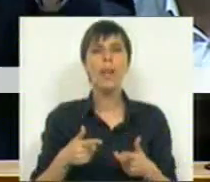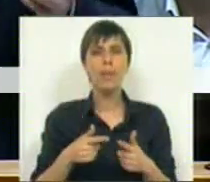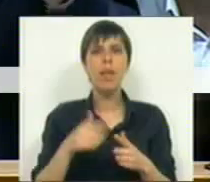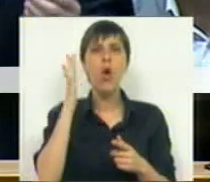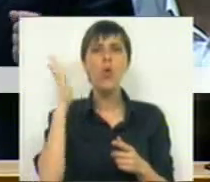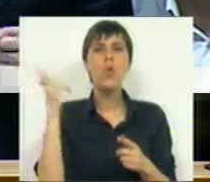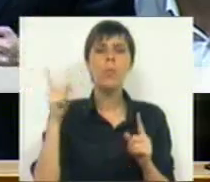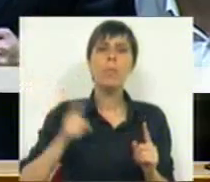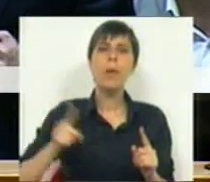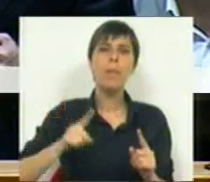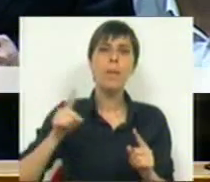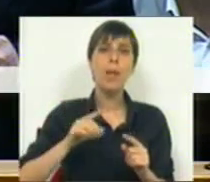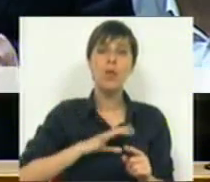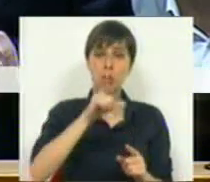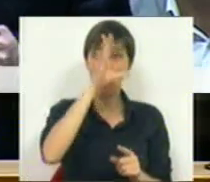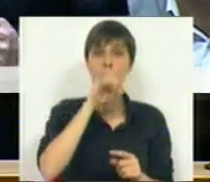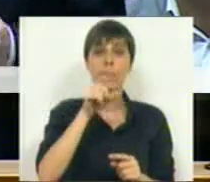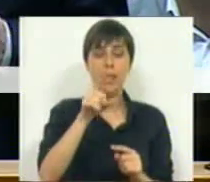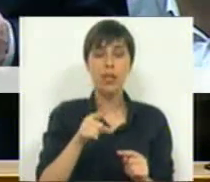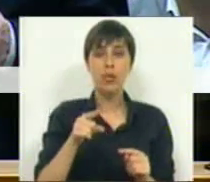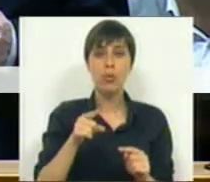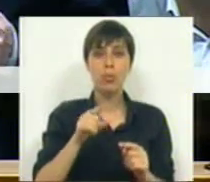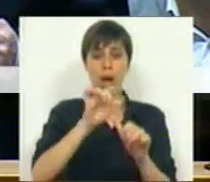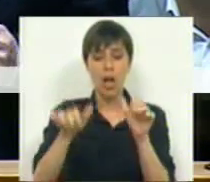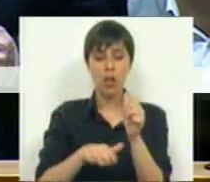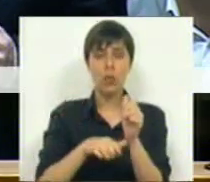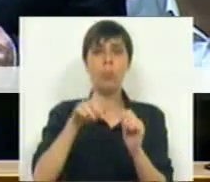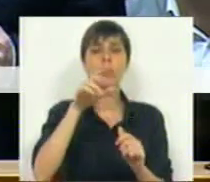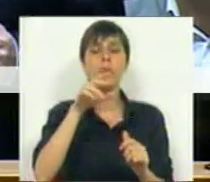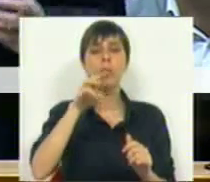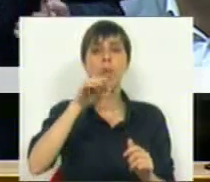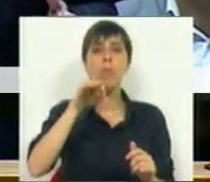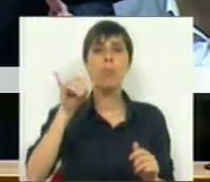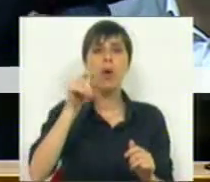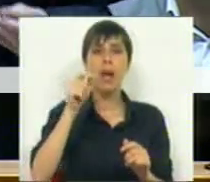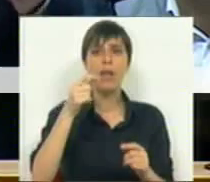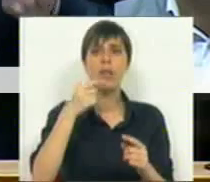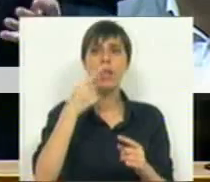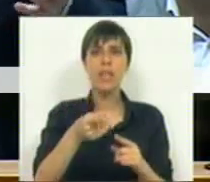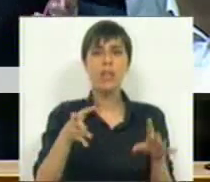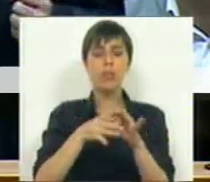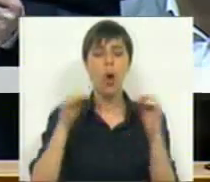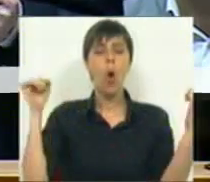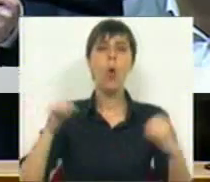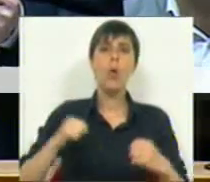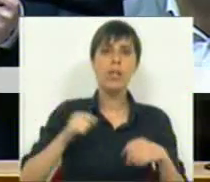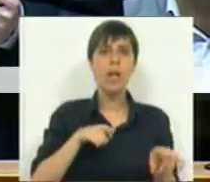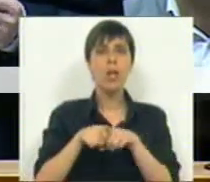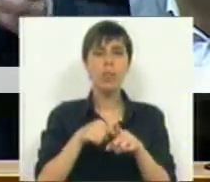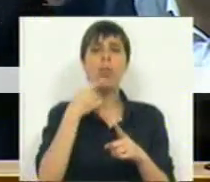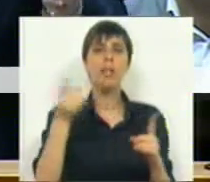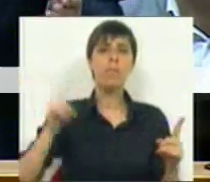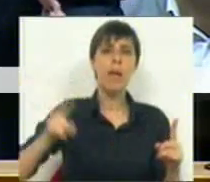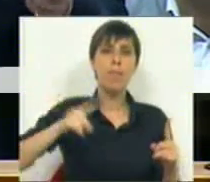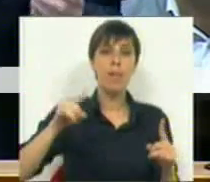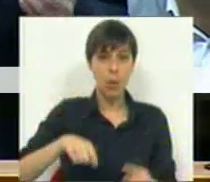do número de vezes que o Sr. Ministro Adjunto Miguel Poiares se referiu ao consenso político.